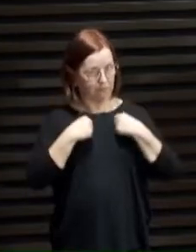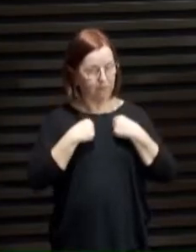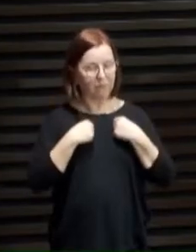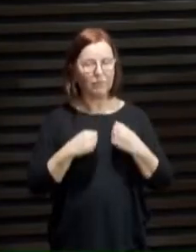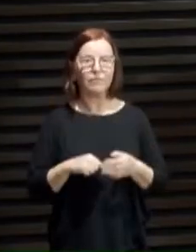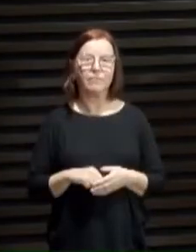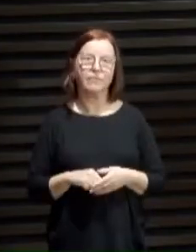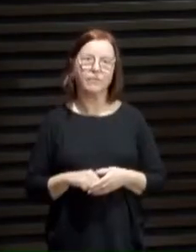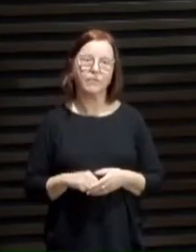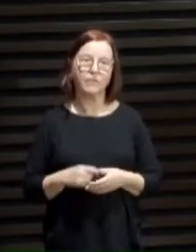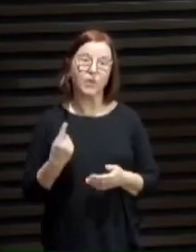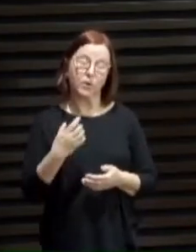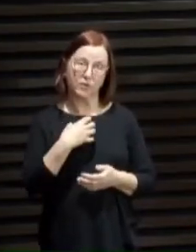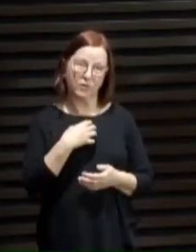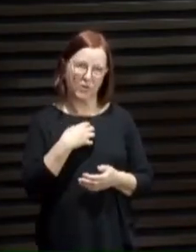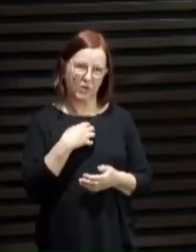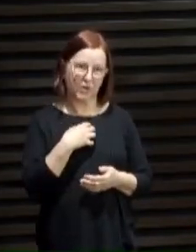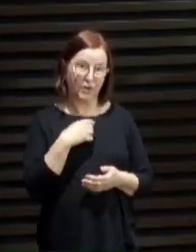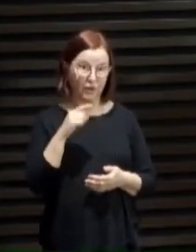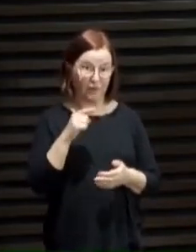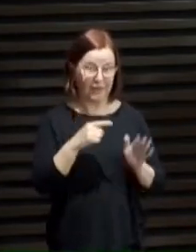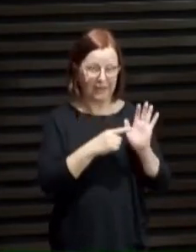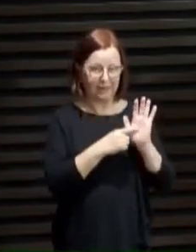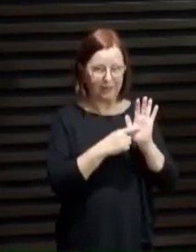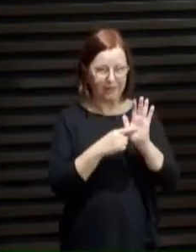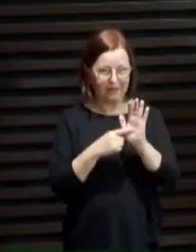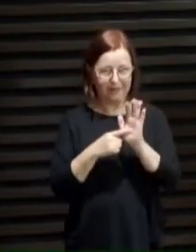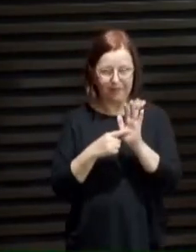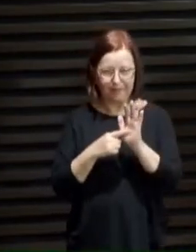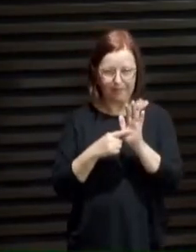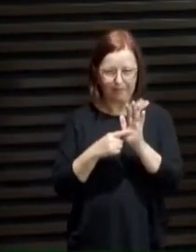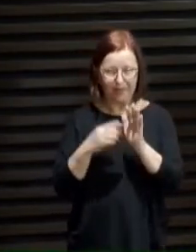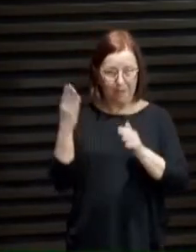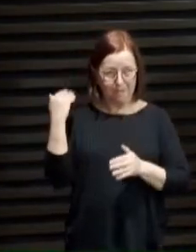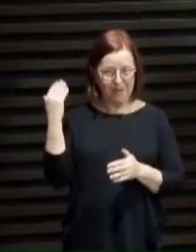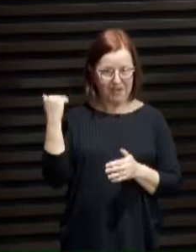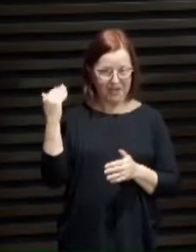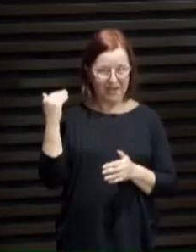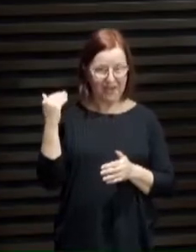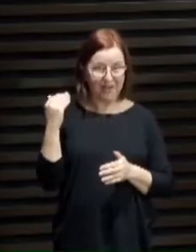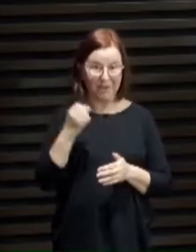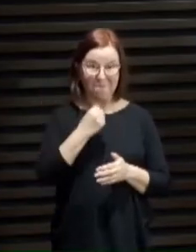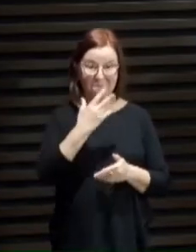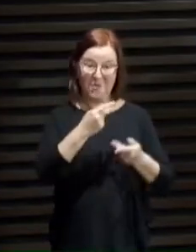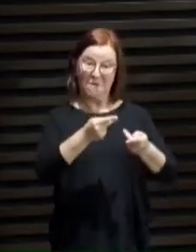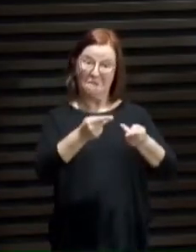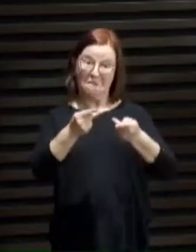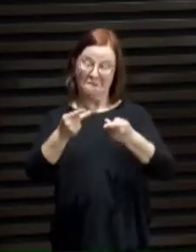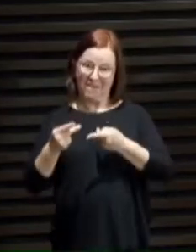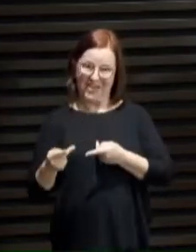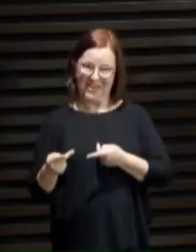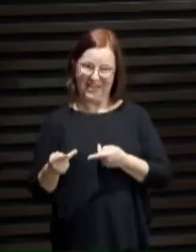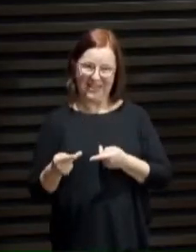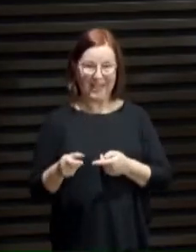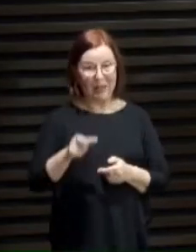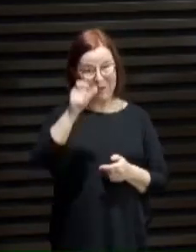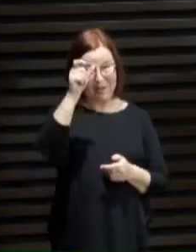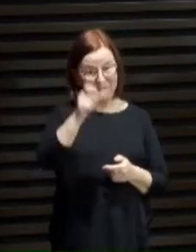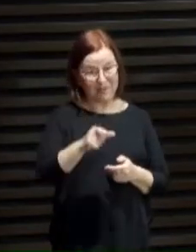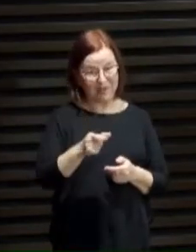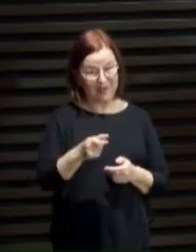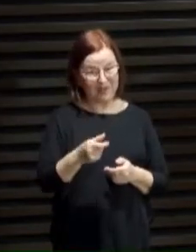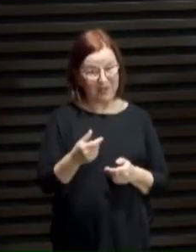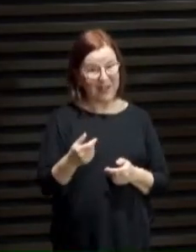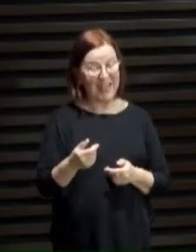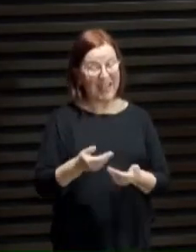uma das maneiras de você expressar, naquele contexto, as boas-vindas a um convidado que chega à sua casa para cear com